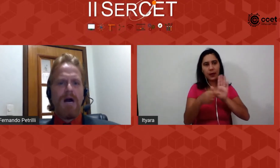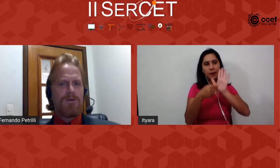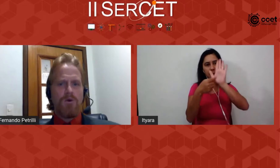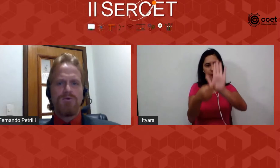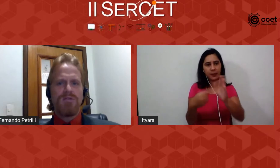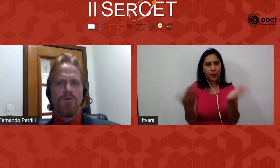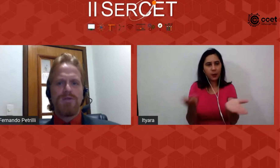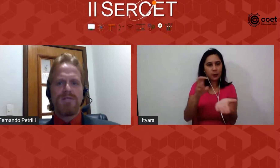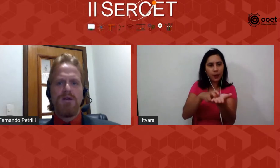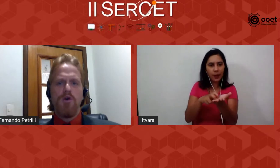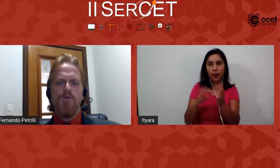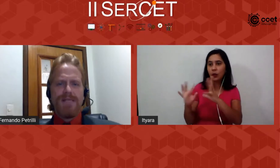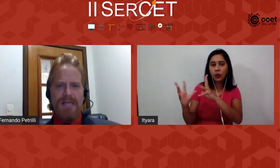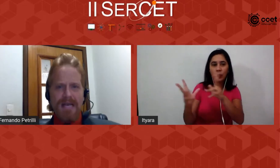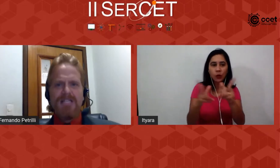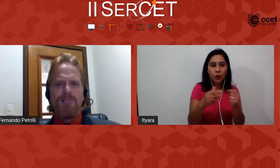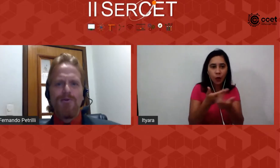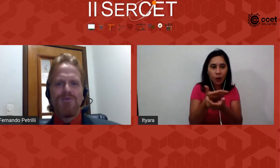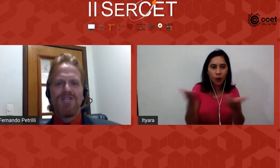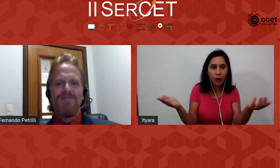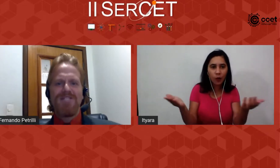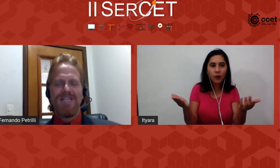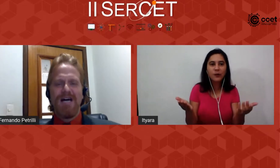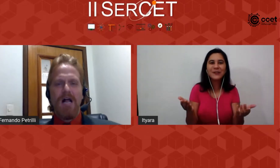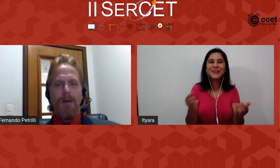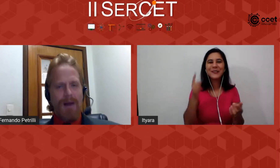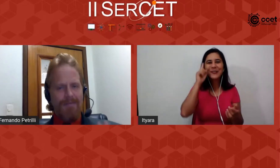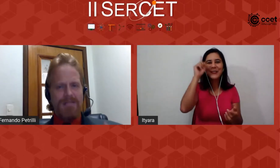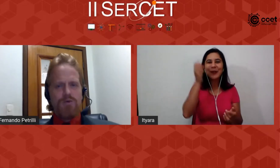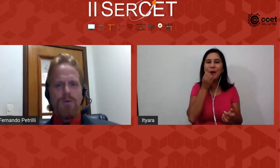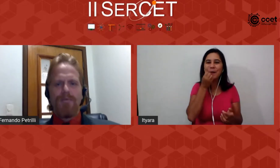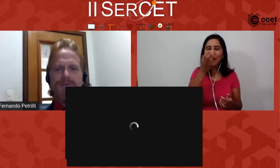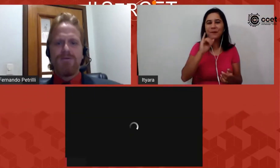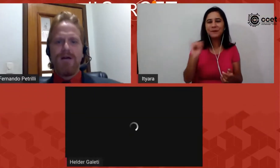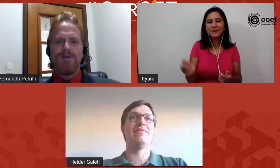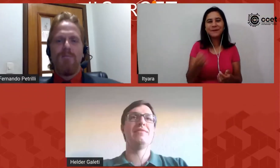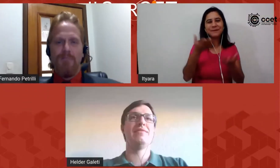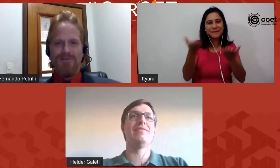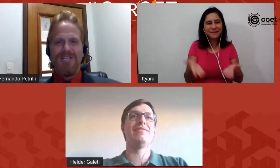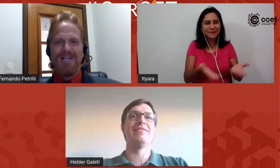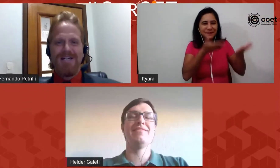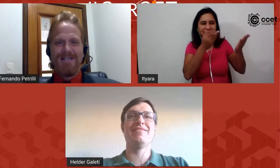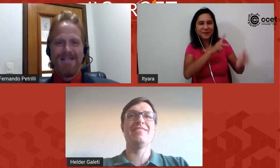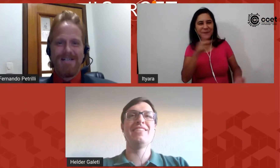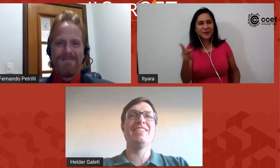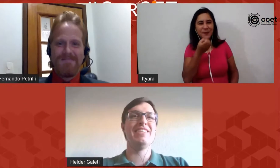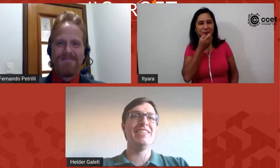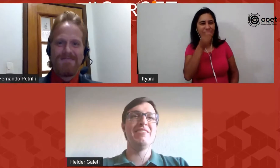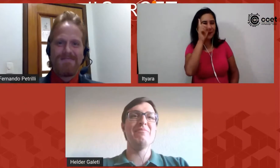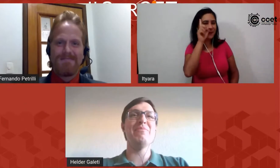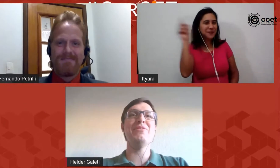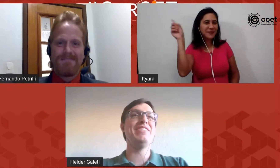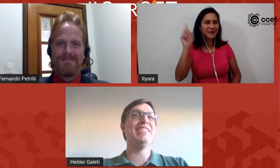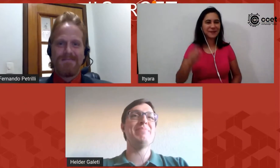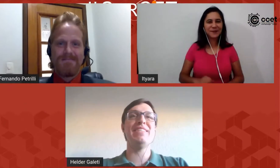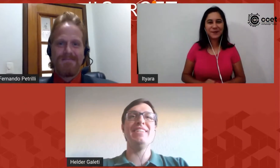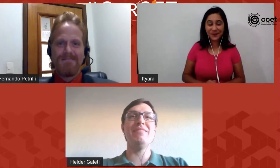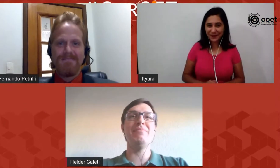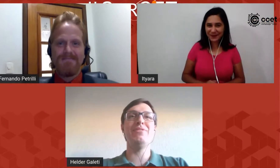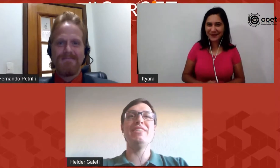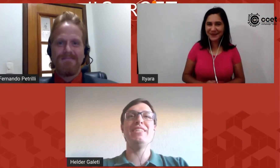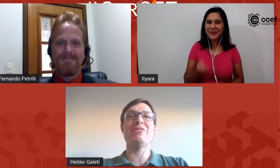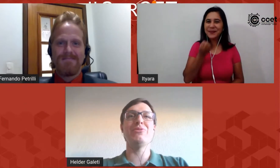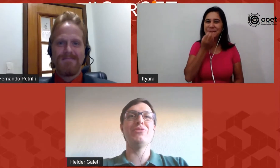manhã. A todos e todas, um excelente e produtivo dia. A palavra é sua, professor Helder. Bom dia. Bom